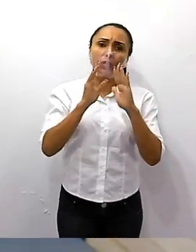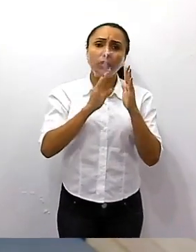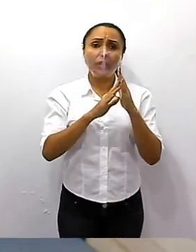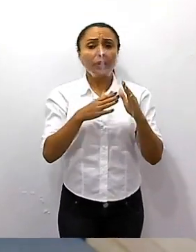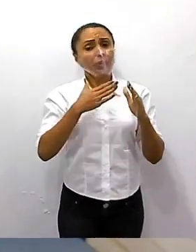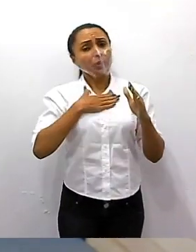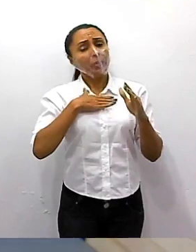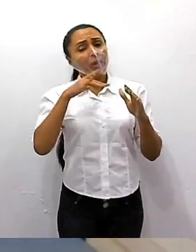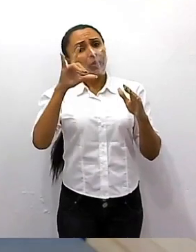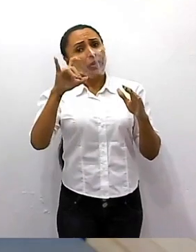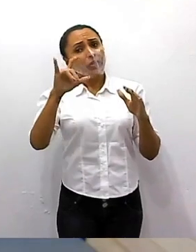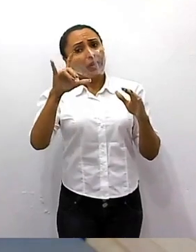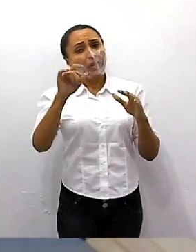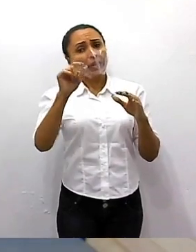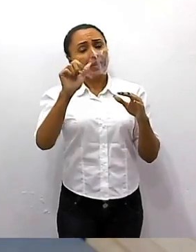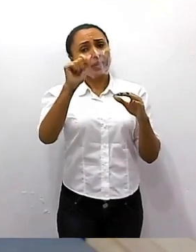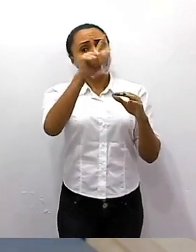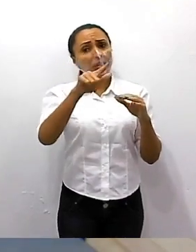Instagram também, no